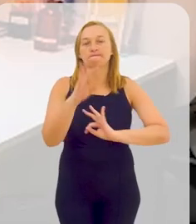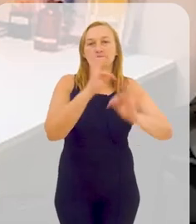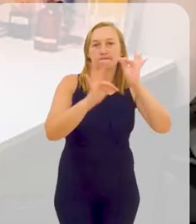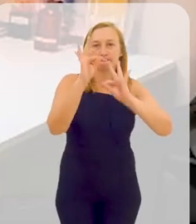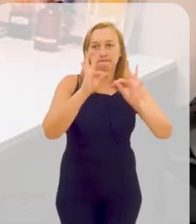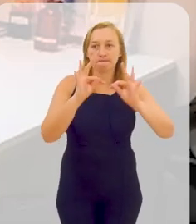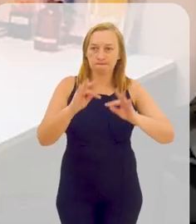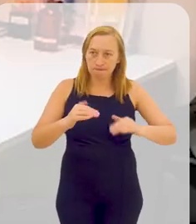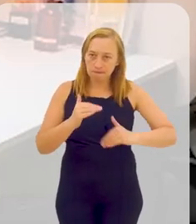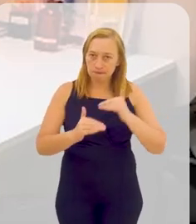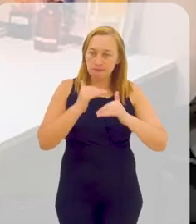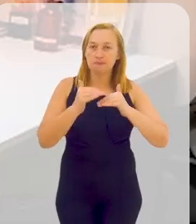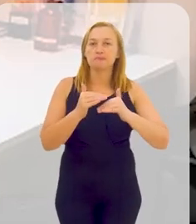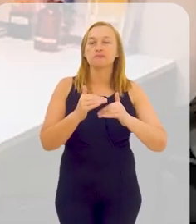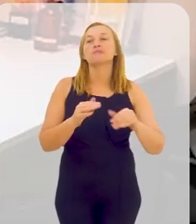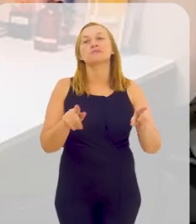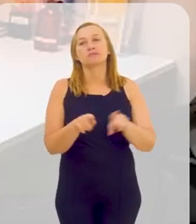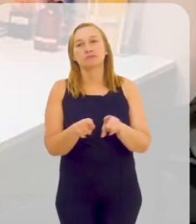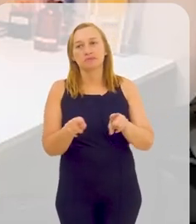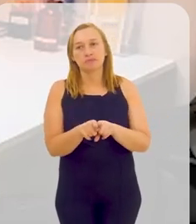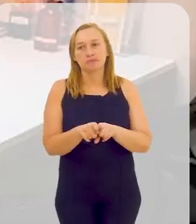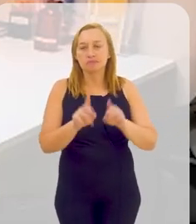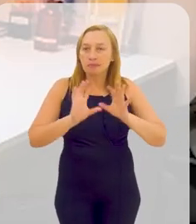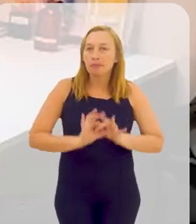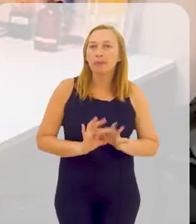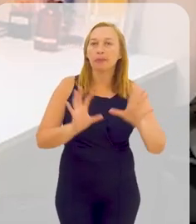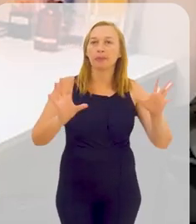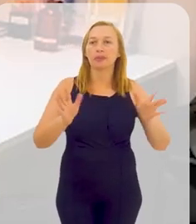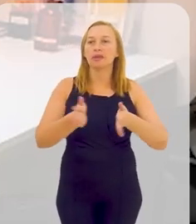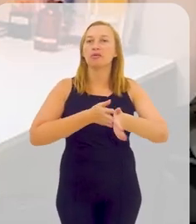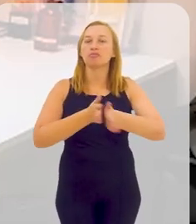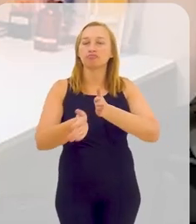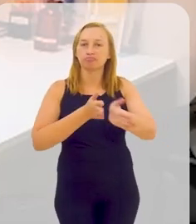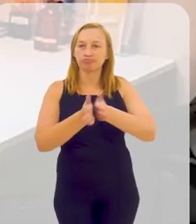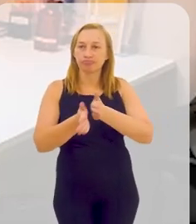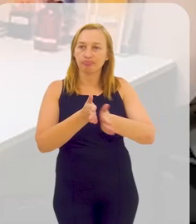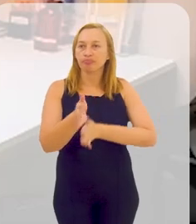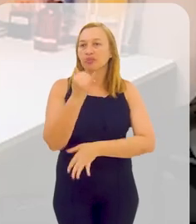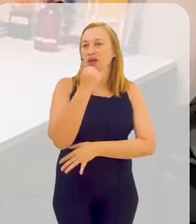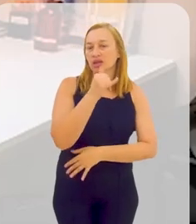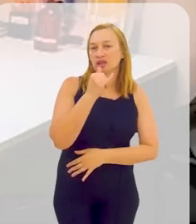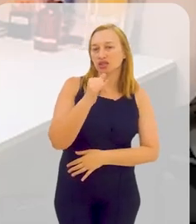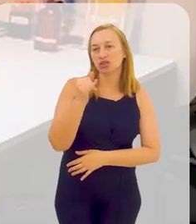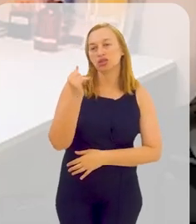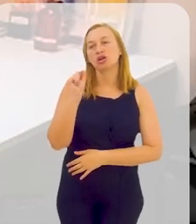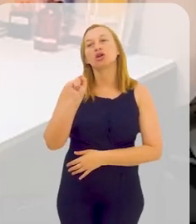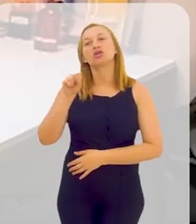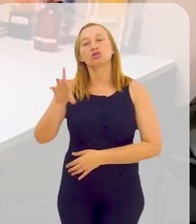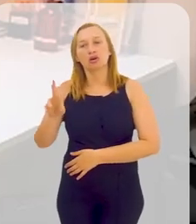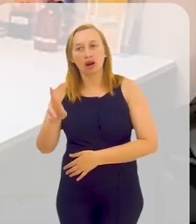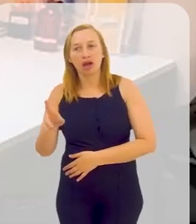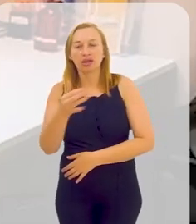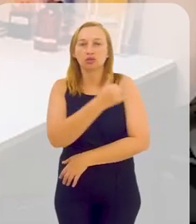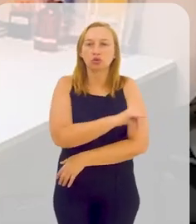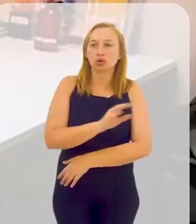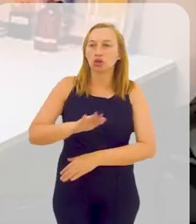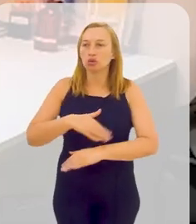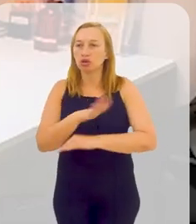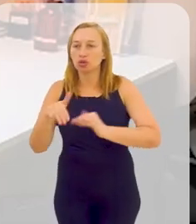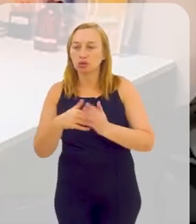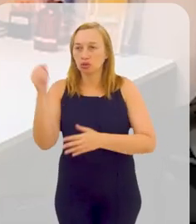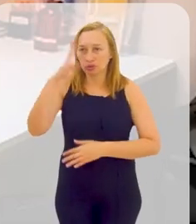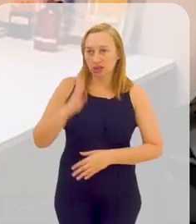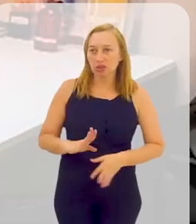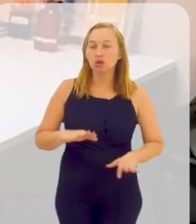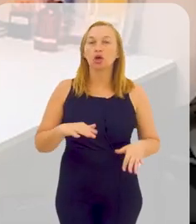ajudem a tecnologia avançar E ajudem a democratizar o acesso a energia solar no Rio de Janeiro e